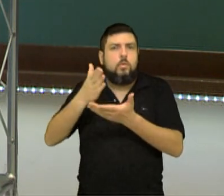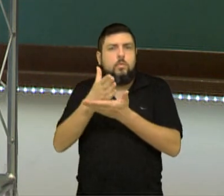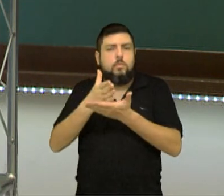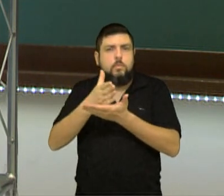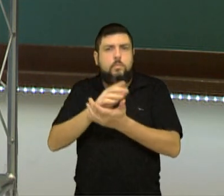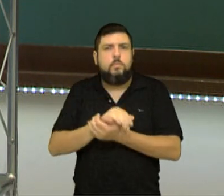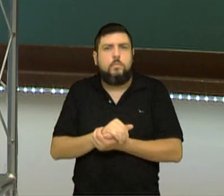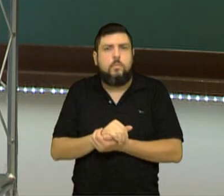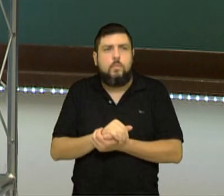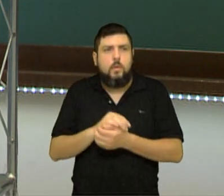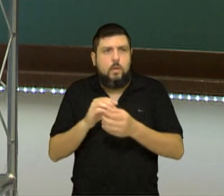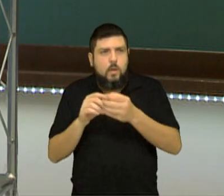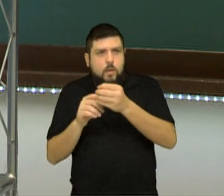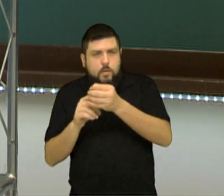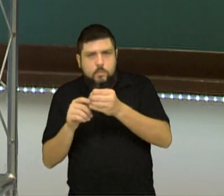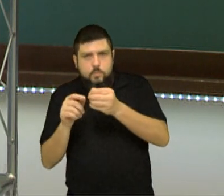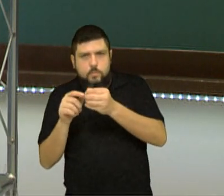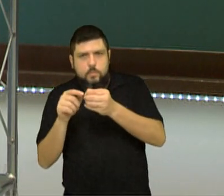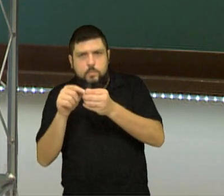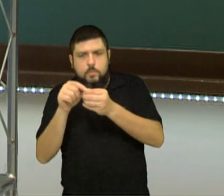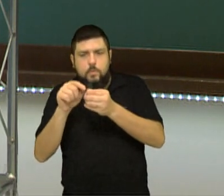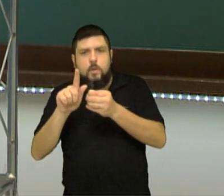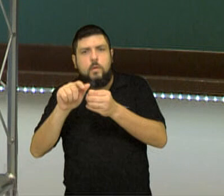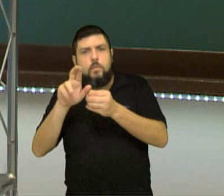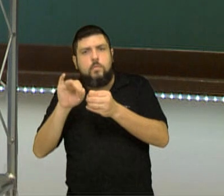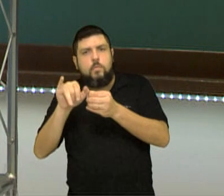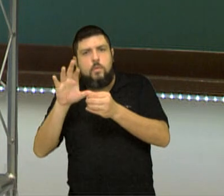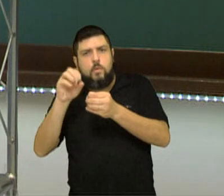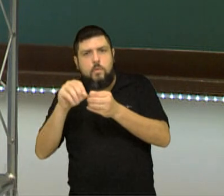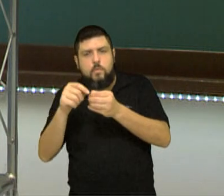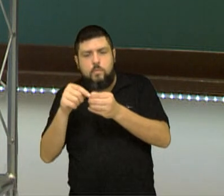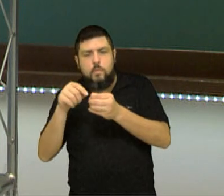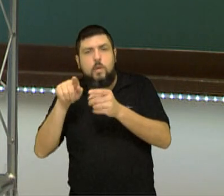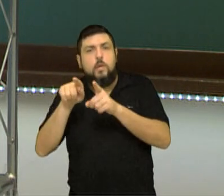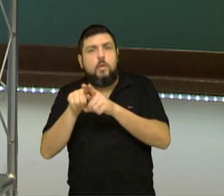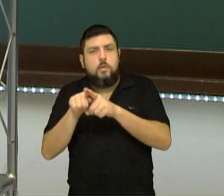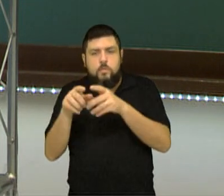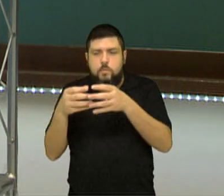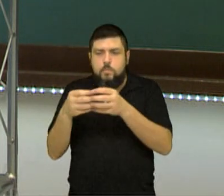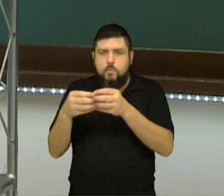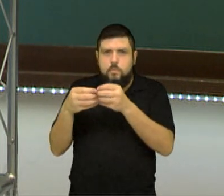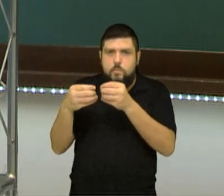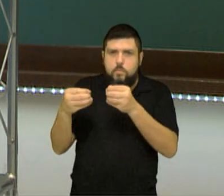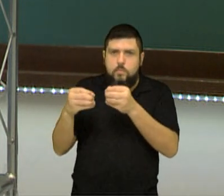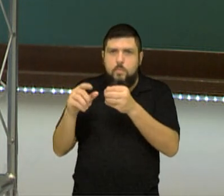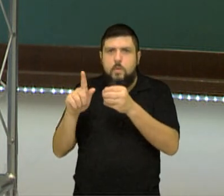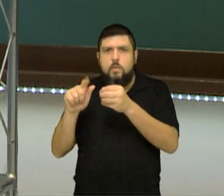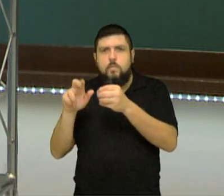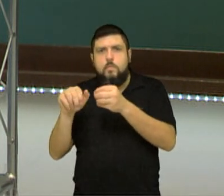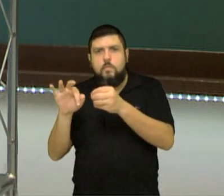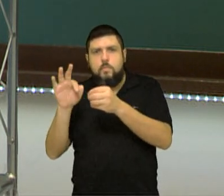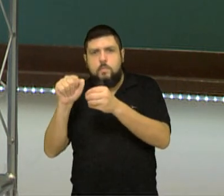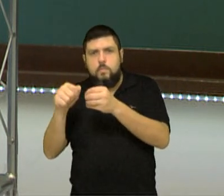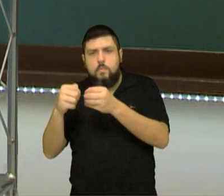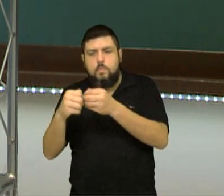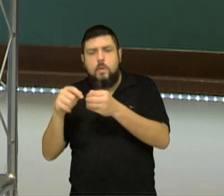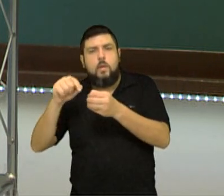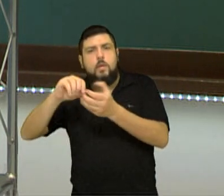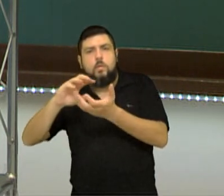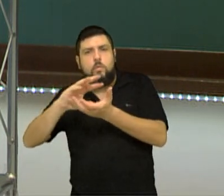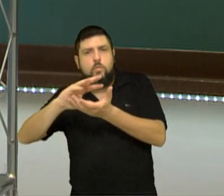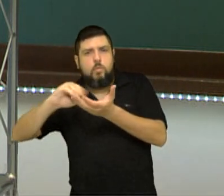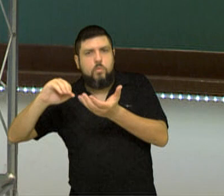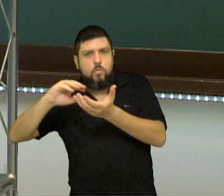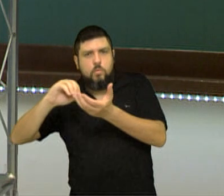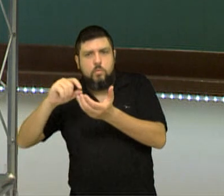tá? Esse gametófito aqui, né, vai produzir por mitose gametas, ou seja, cópias, né, dessas próprias